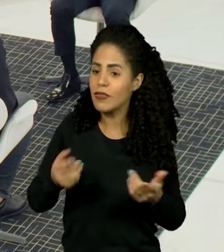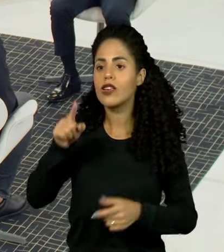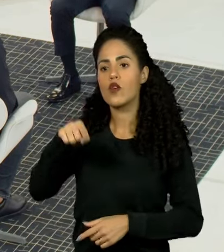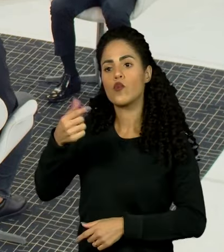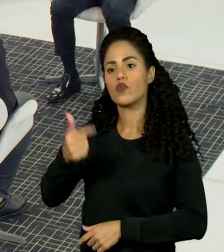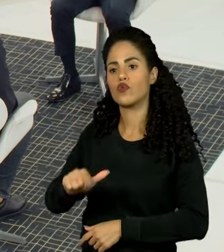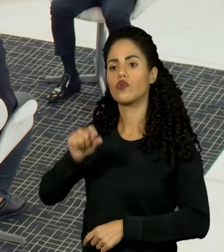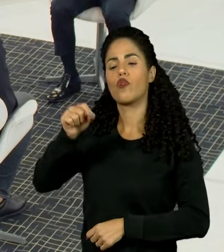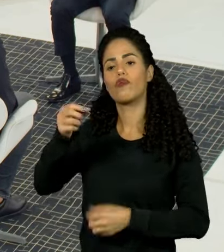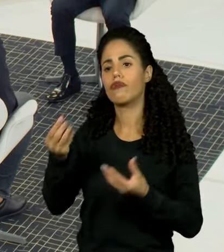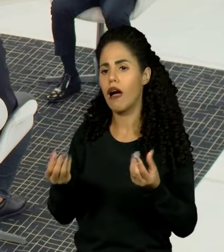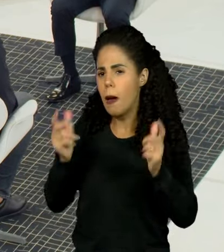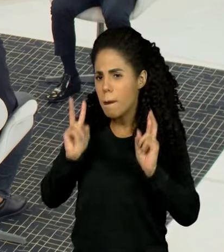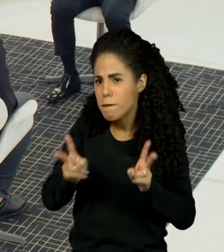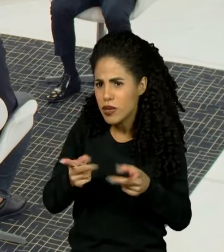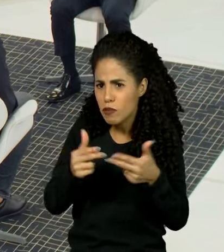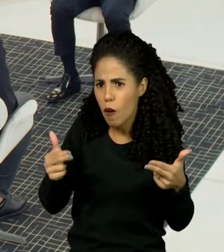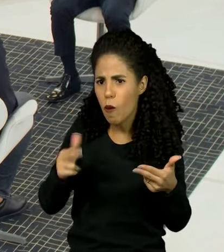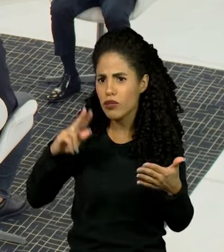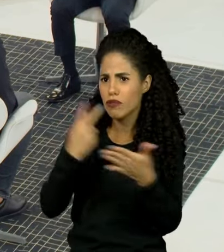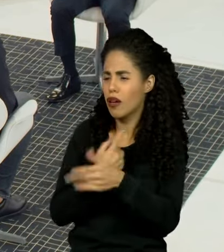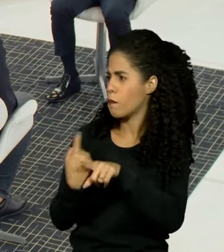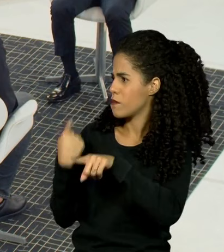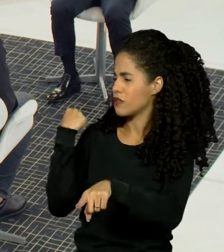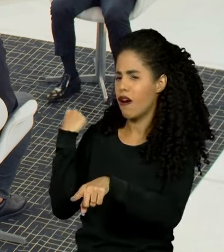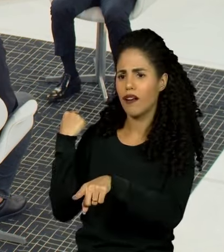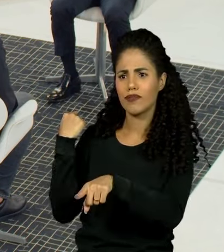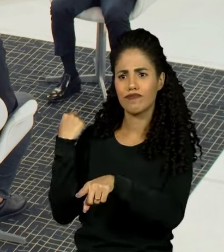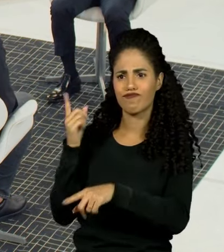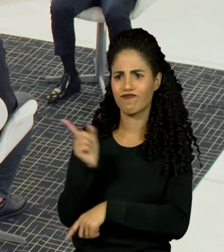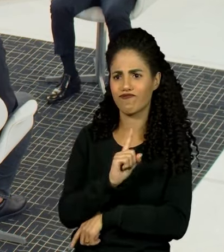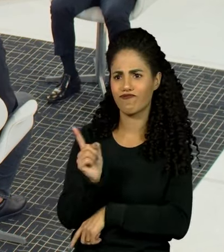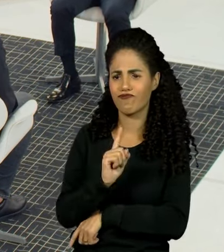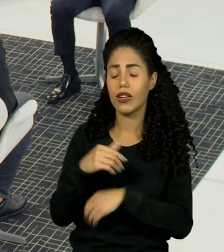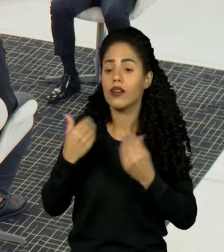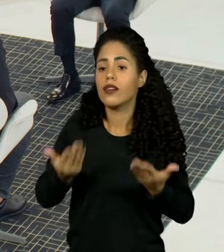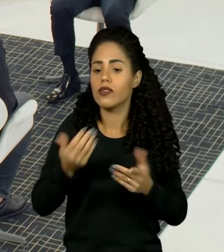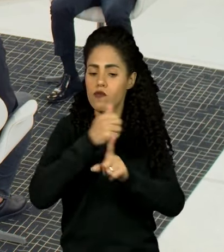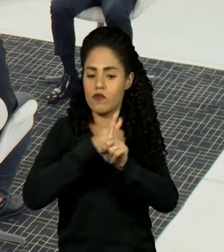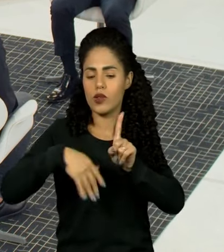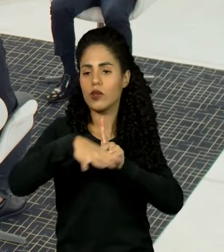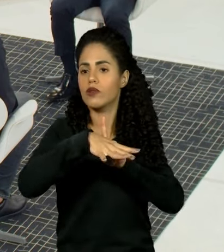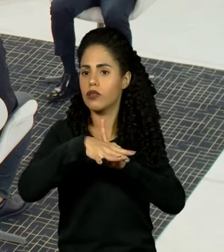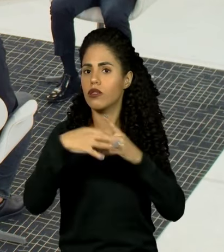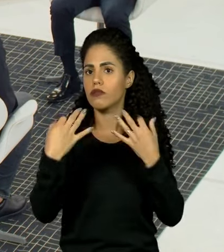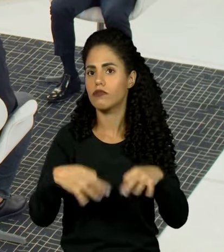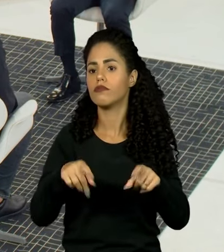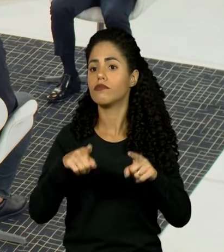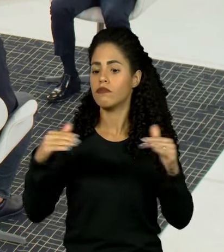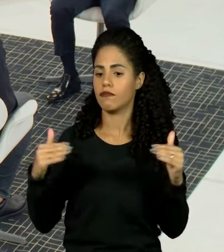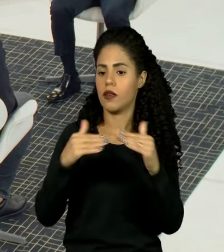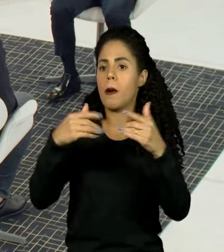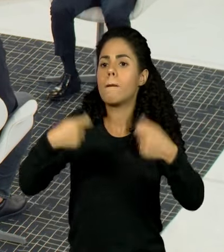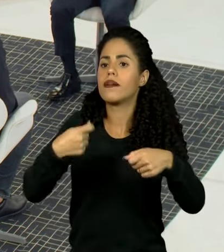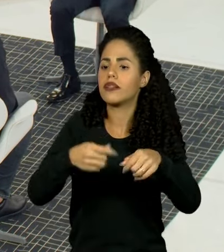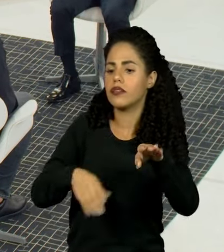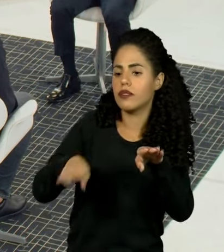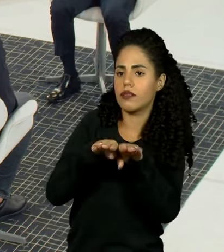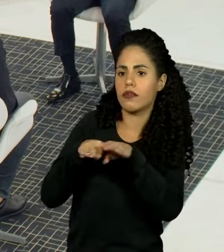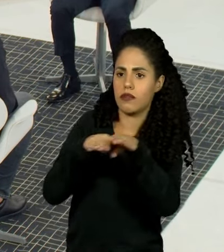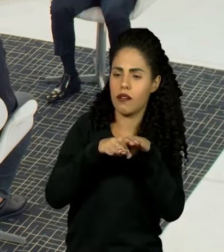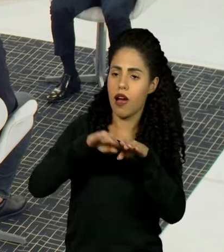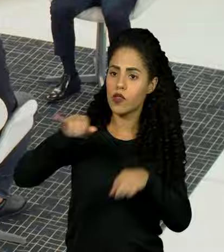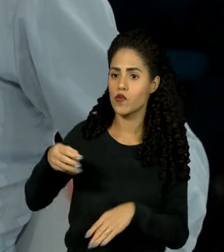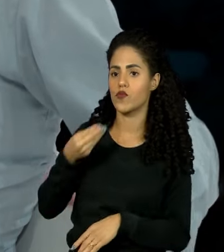você vai repetir o mesmo erro do passado né e uma sociedade ela só é justa com igualdade de oportunidades